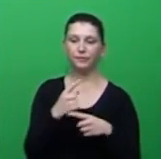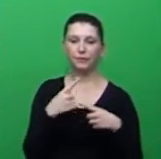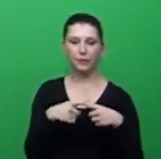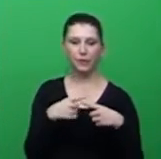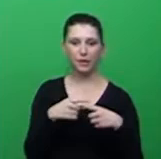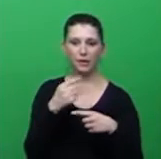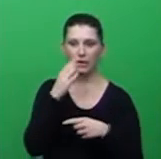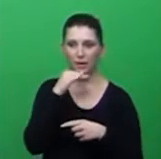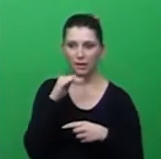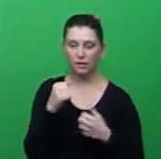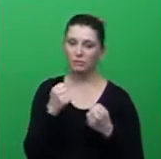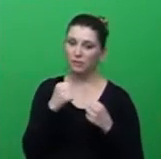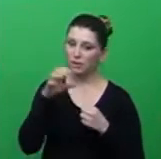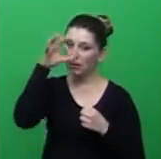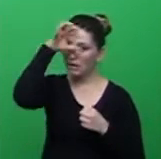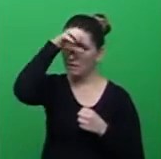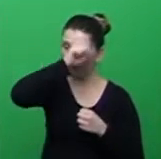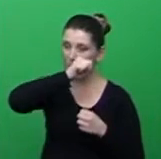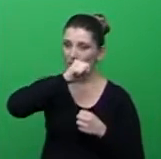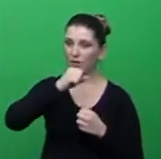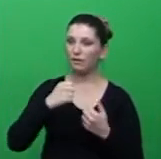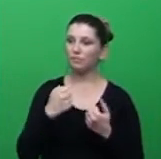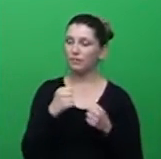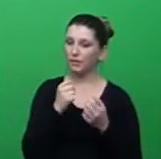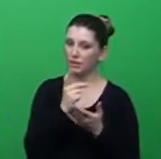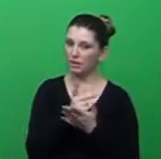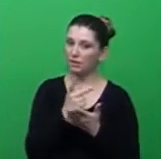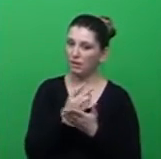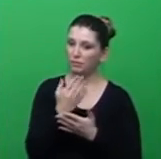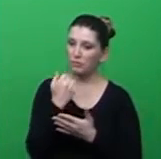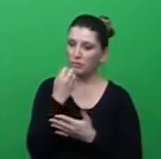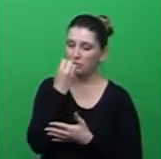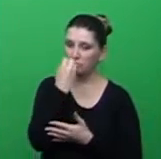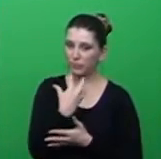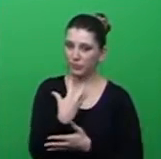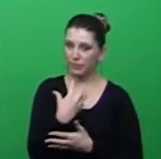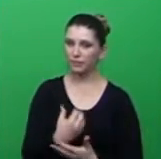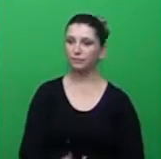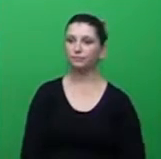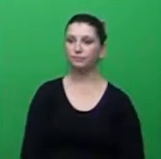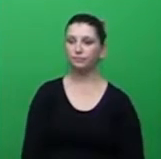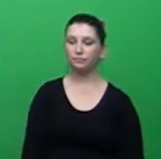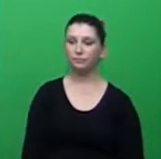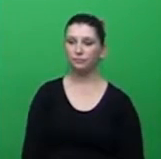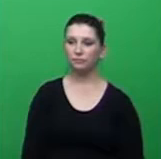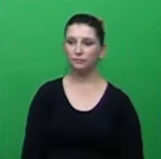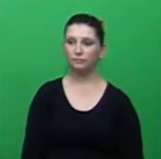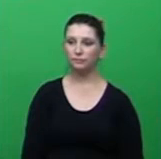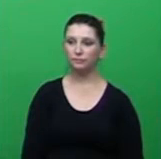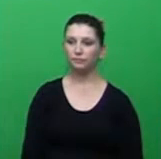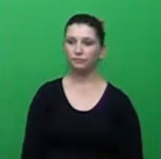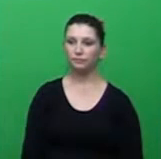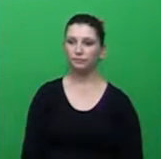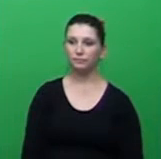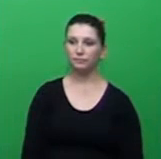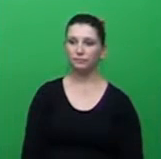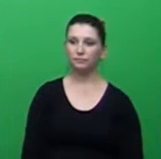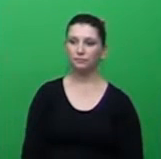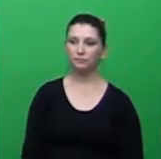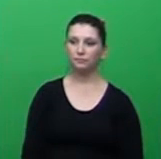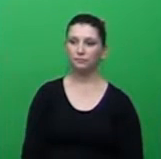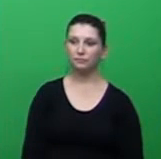criança, para ter uma aprendizagem, ela precisa estar bem alimentada, doutor Melo. E aí eu faço uma fala aqui, né, inclusive